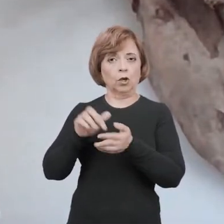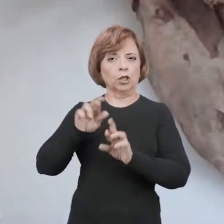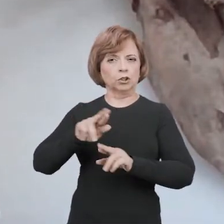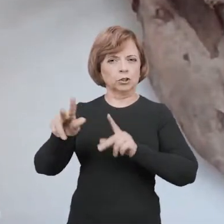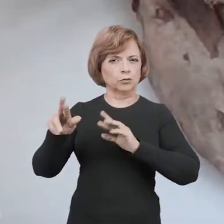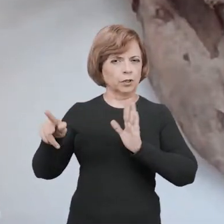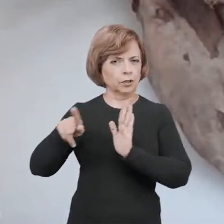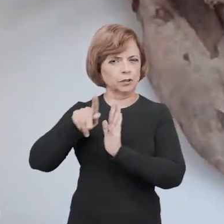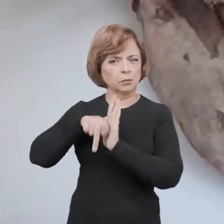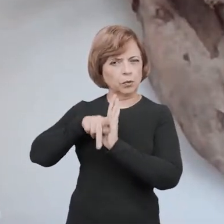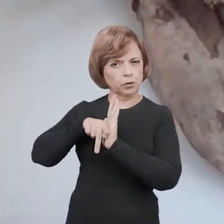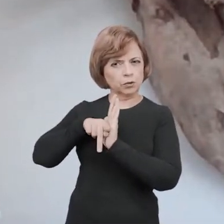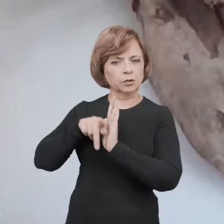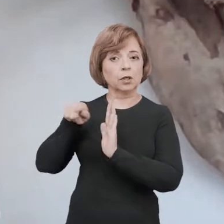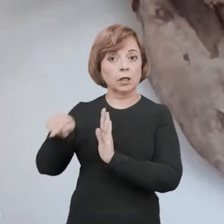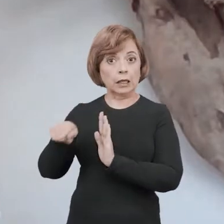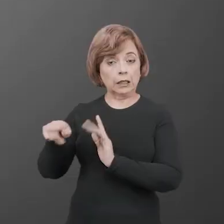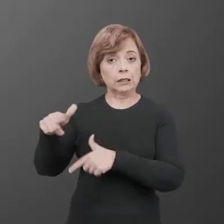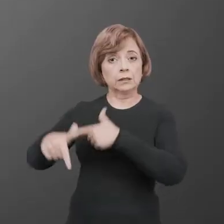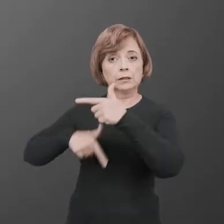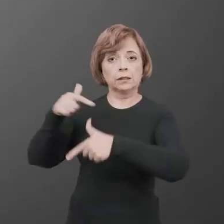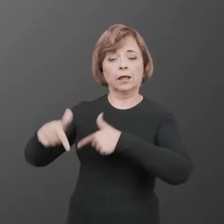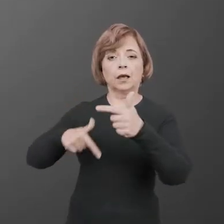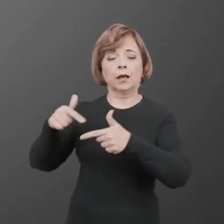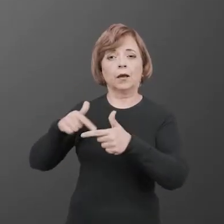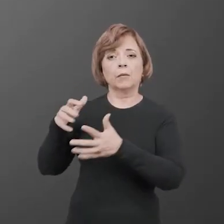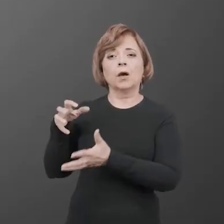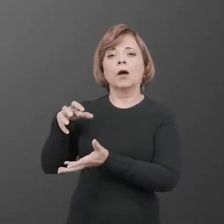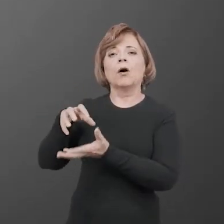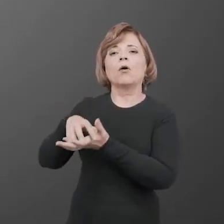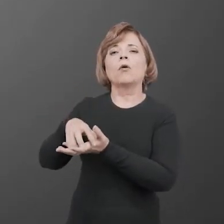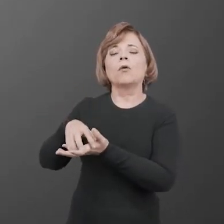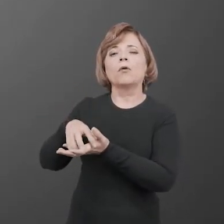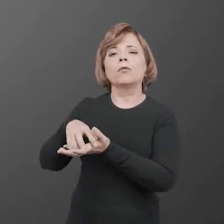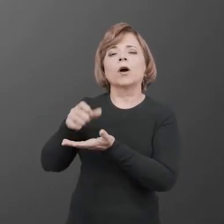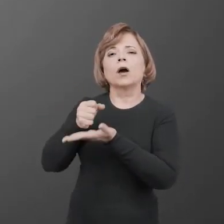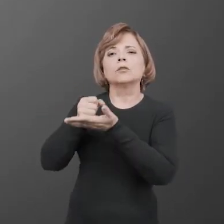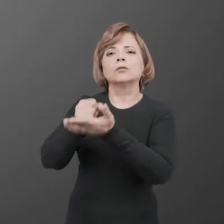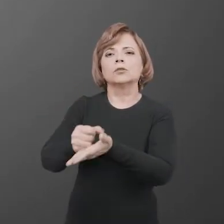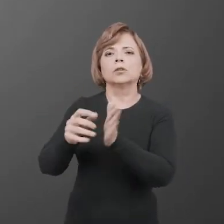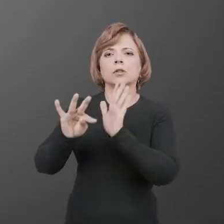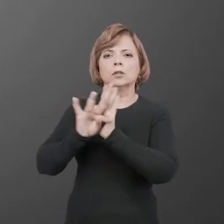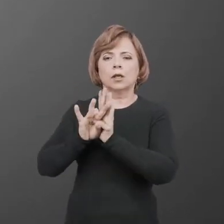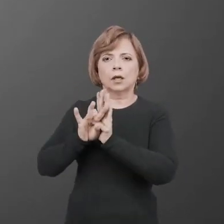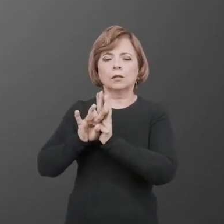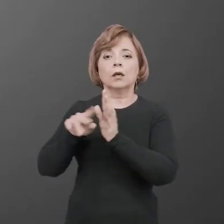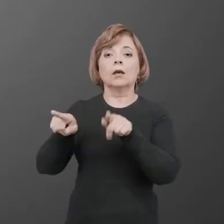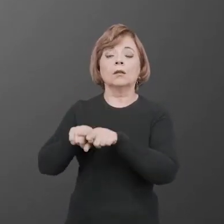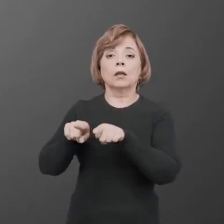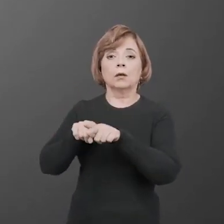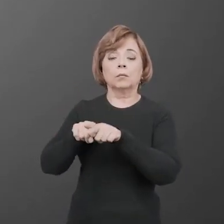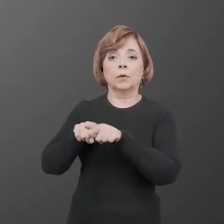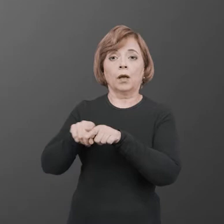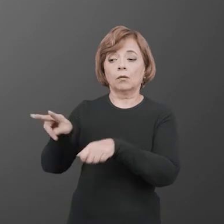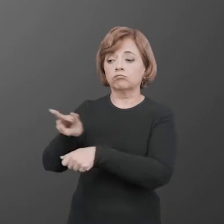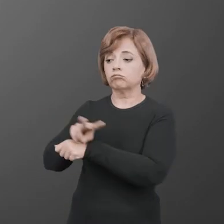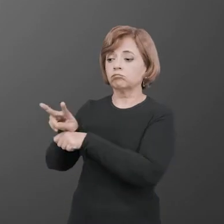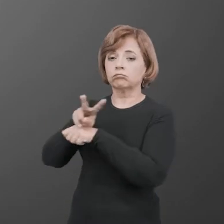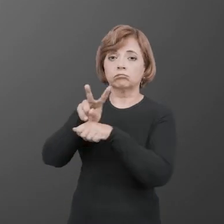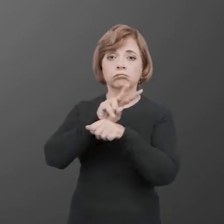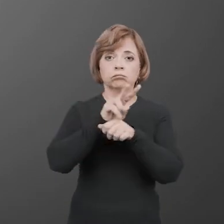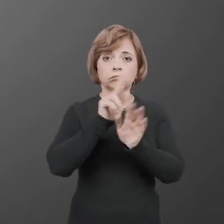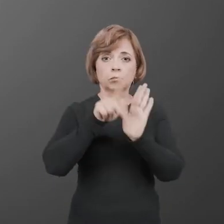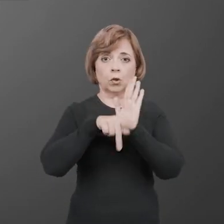Escritório de Gerenciamento de Projetos, ele funciona como órgão de assessoria técnica e monitoramento dos